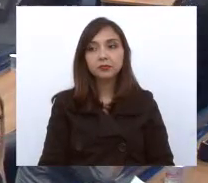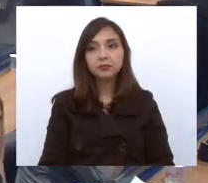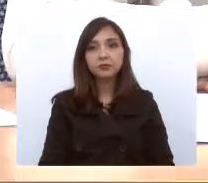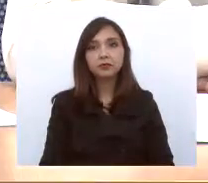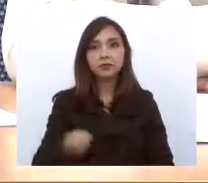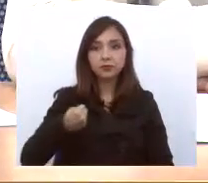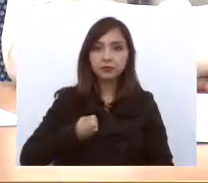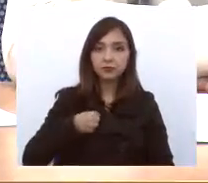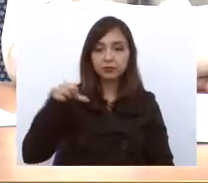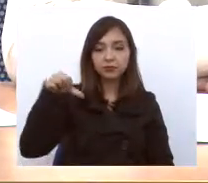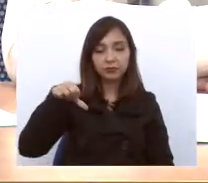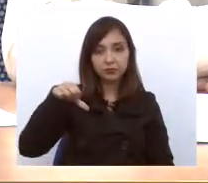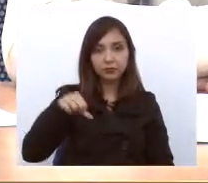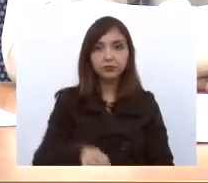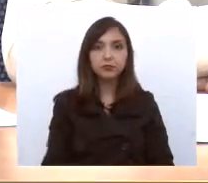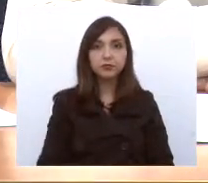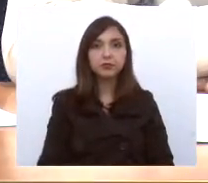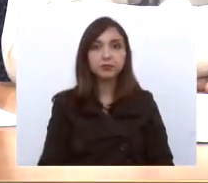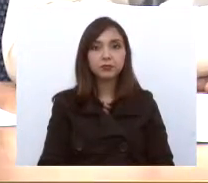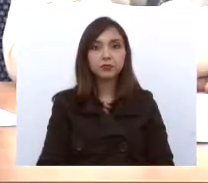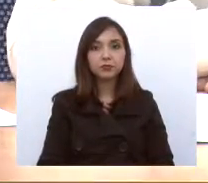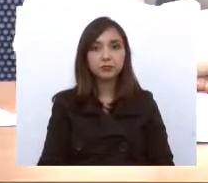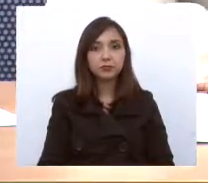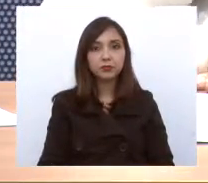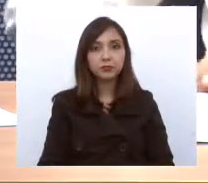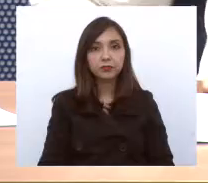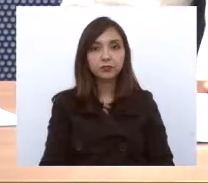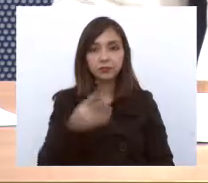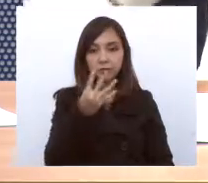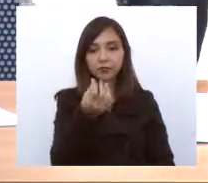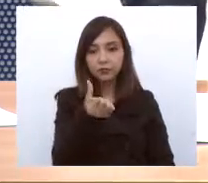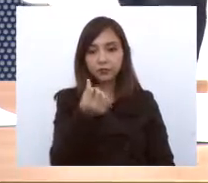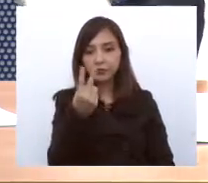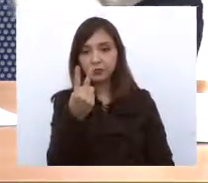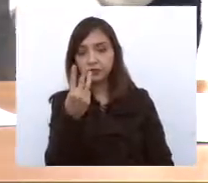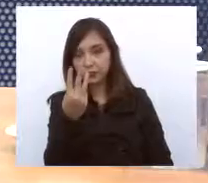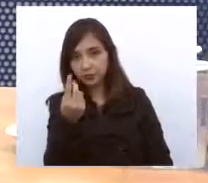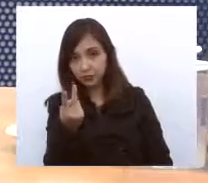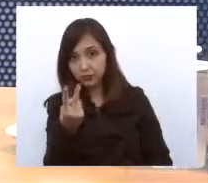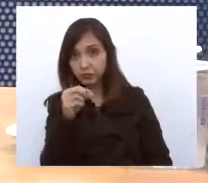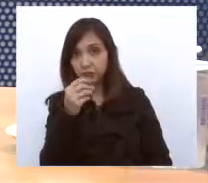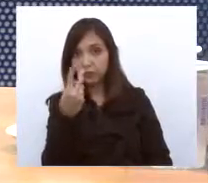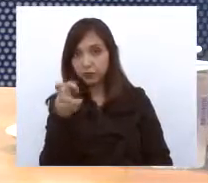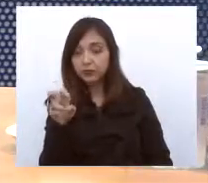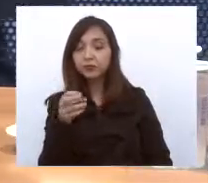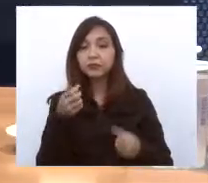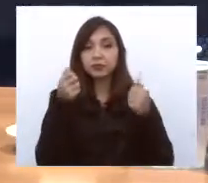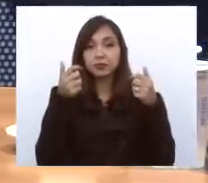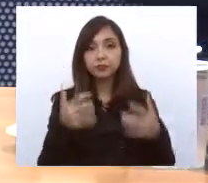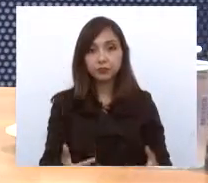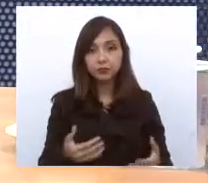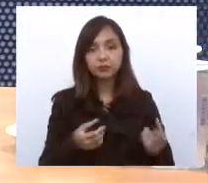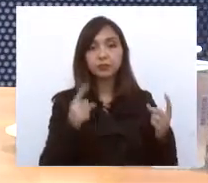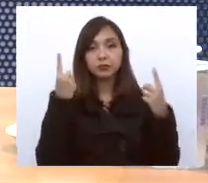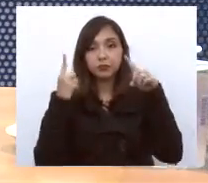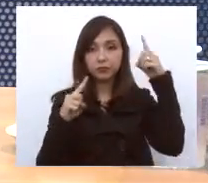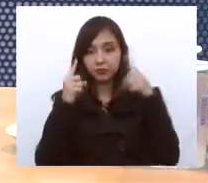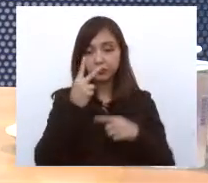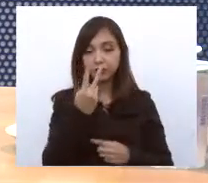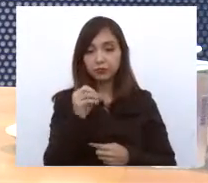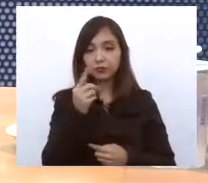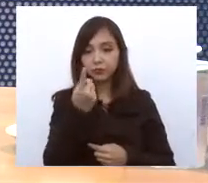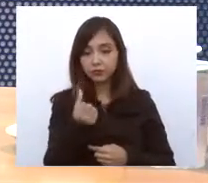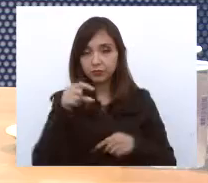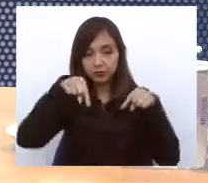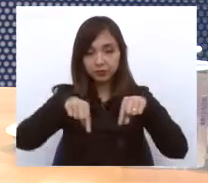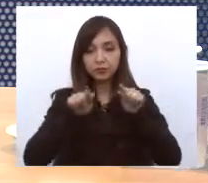Item 9º, senhor secretário, para leitura. Leitura, discussão e votação do requerimento 4632/2015. Informações referentes ao Carnaval 2016 no município